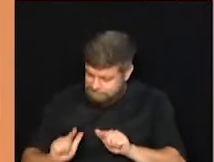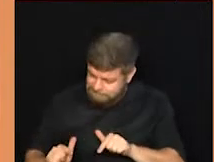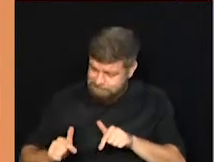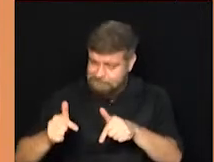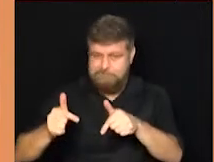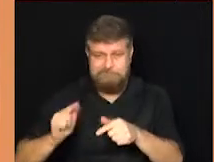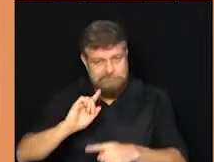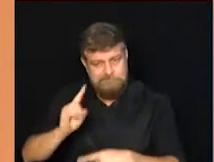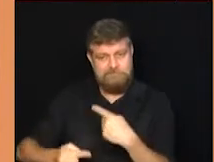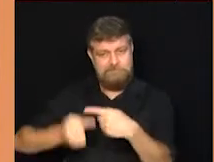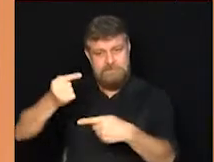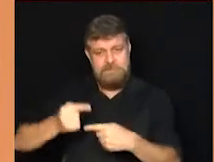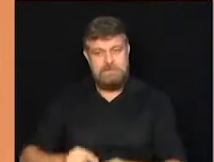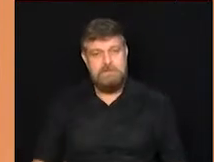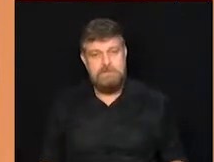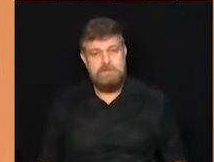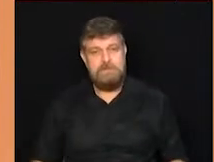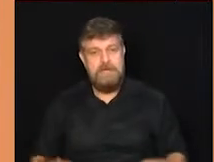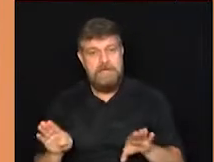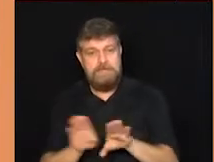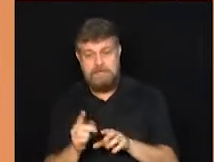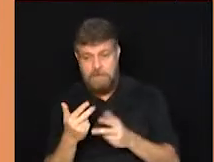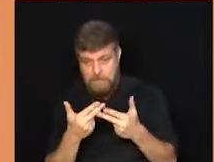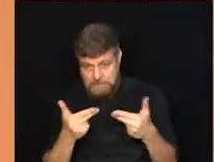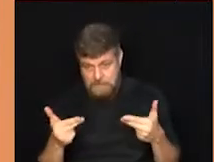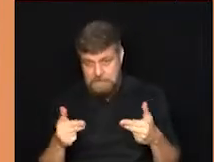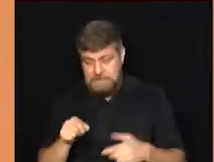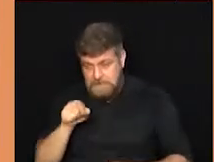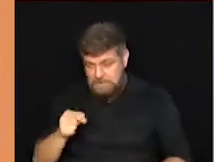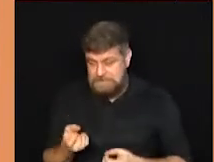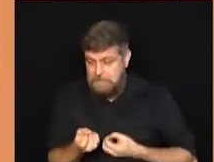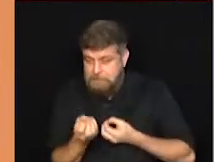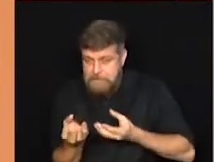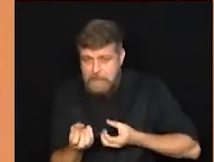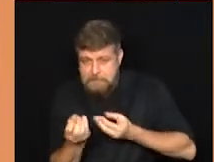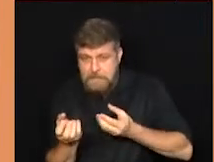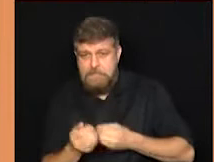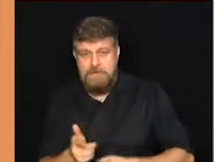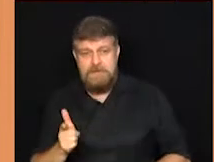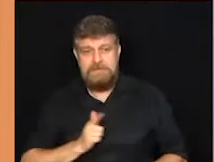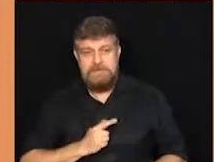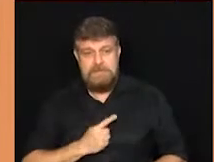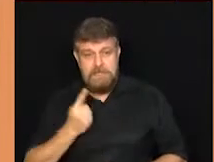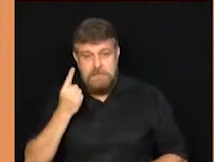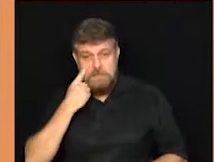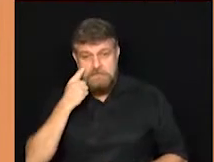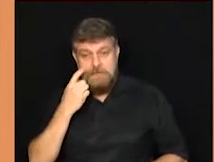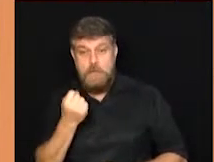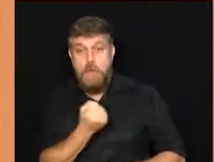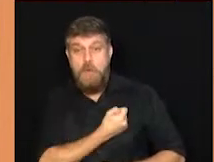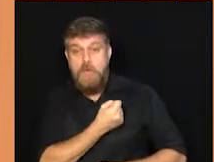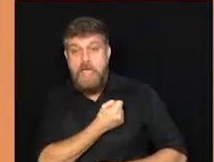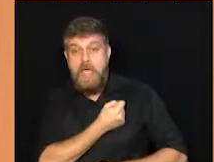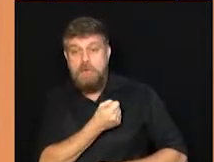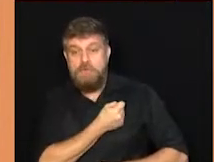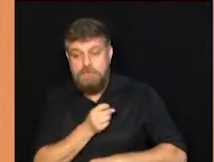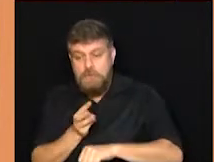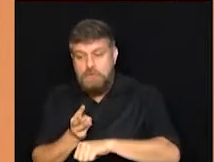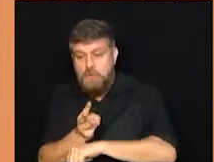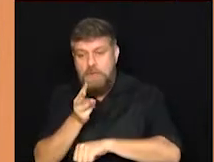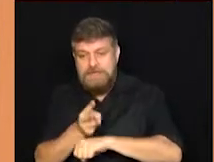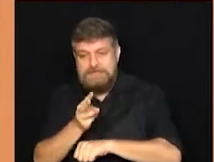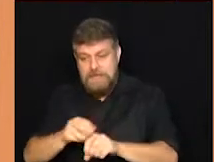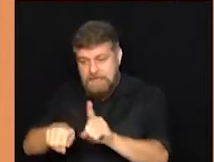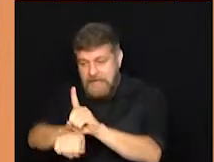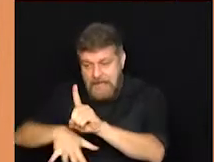de fato, todas as demandas. Uma outra coisa que você colocou, e está aparecendo na tela aqui para a gente agora, é o número de participação da sociedade civil.